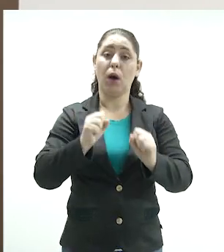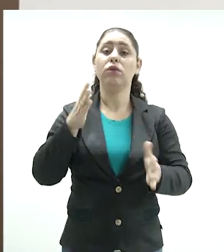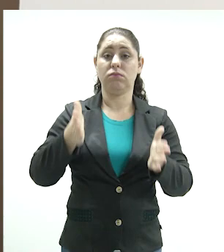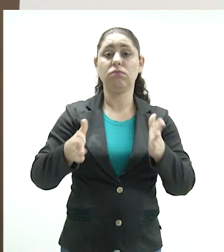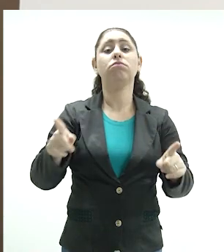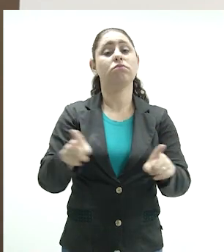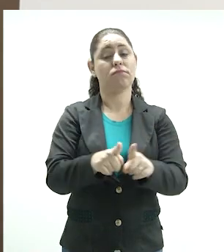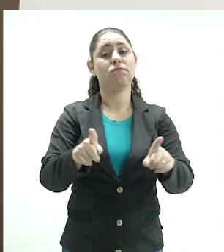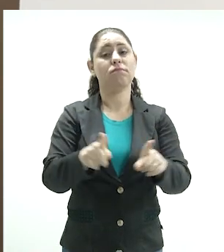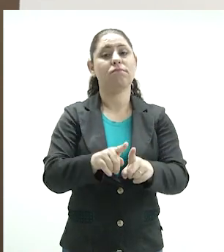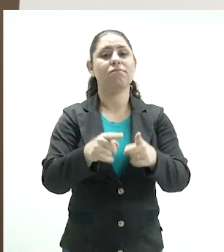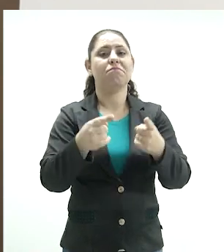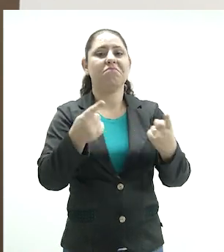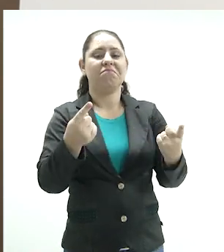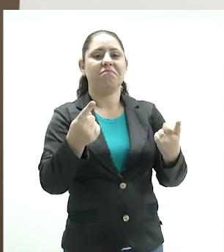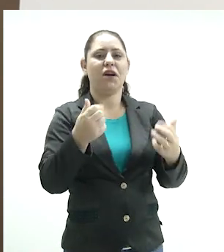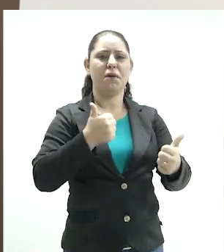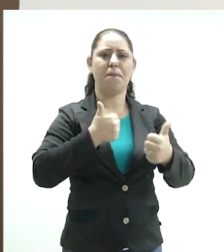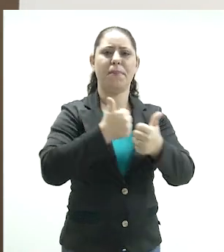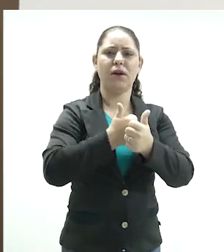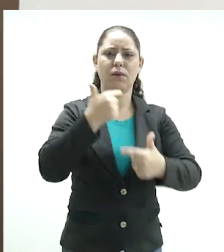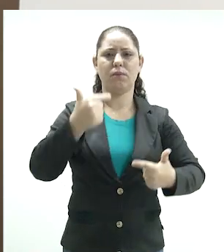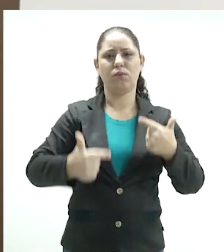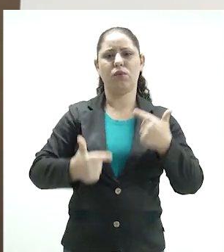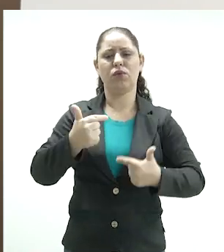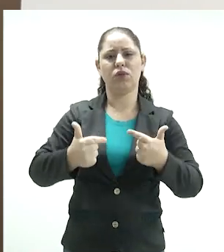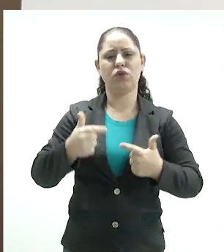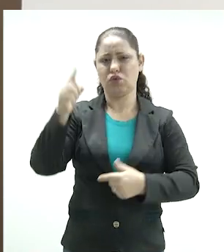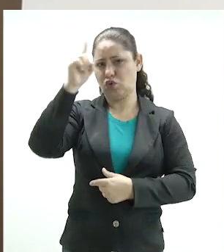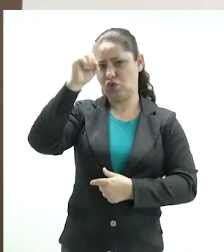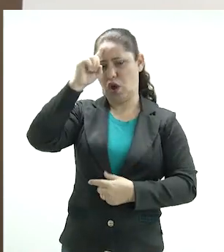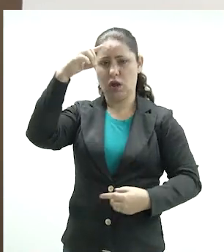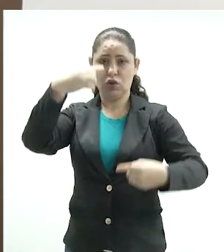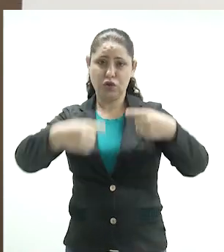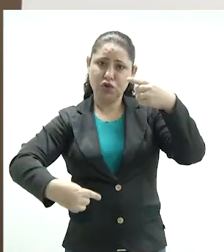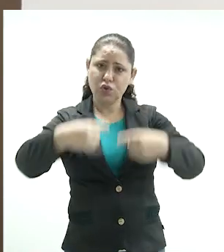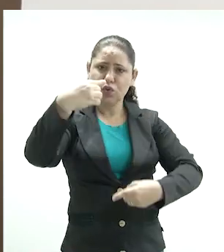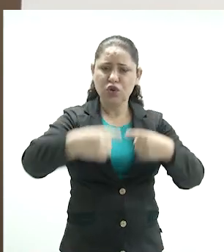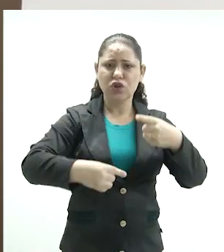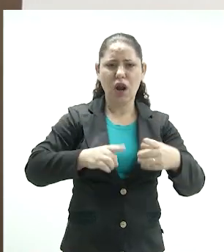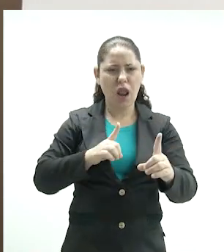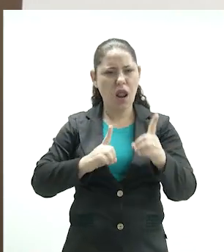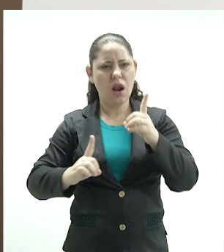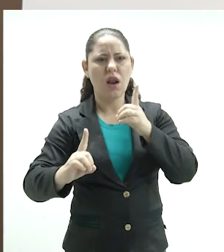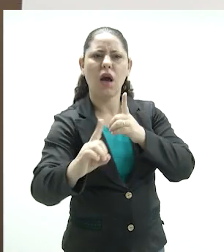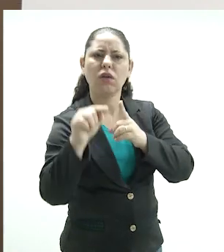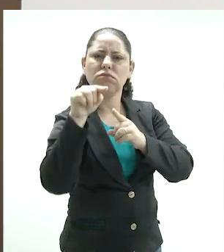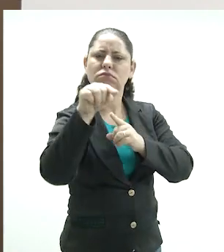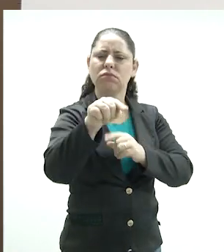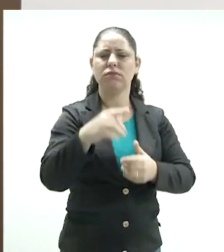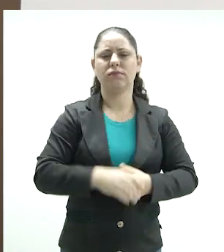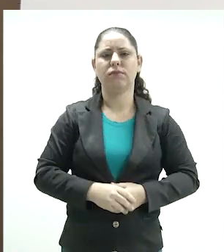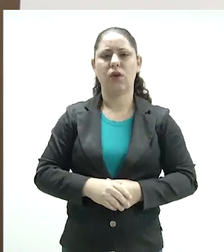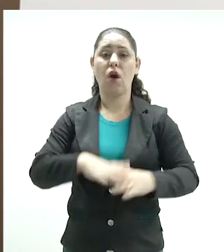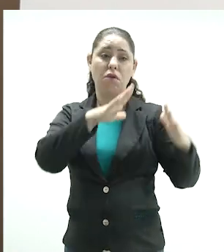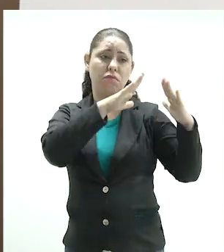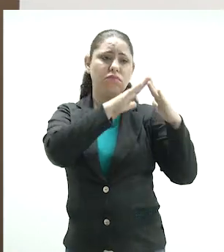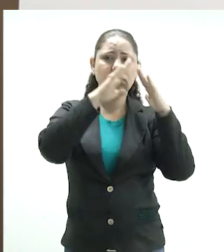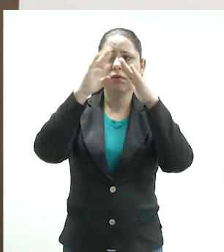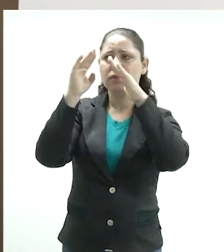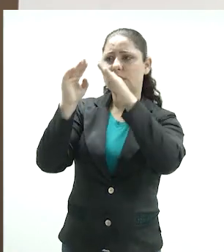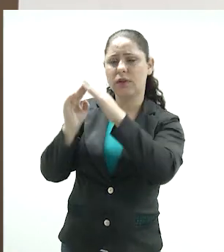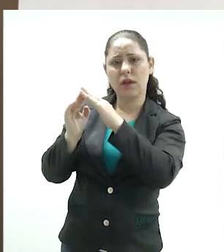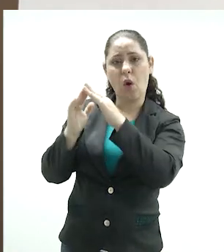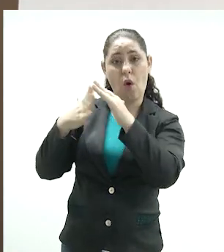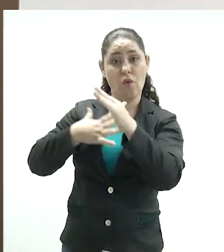pode ser para o mandato também, mas nos aproximando da política no dia a dia, debatendo política lá na ponta, com a sua